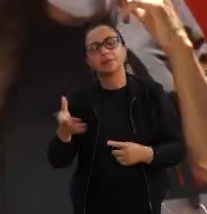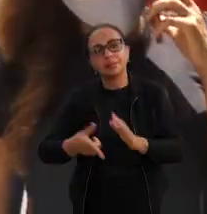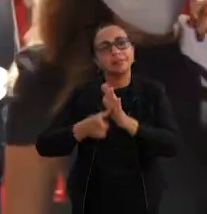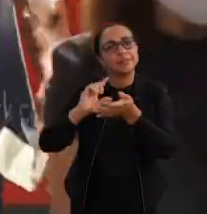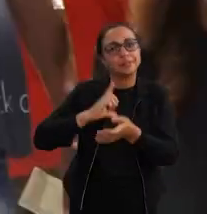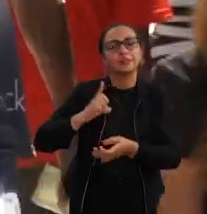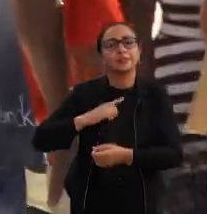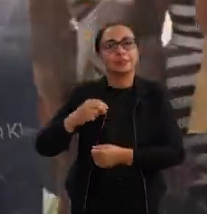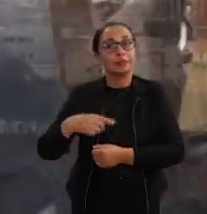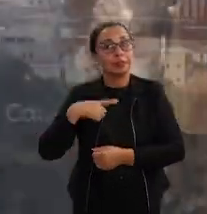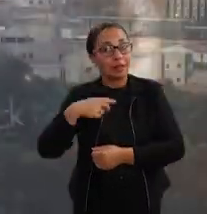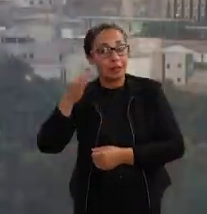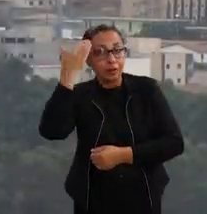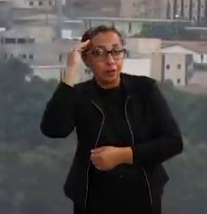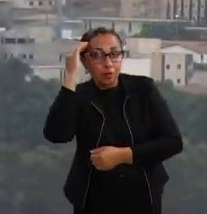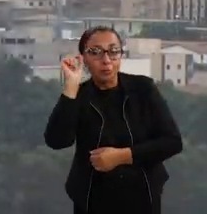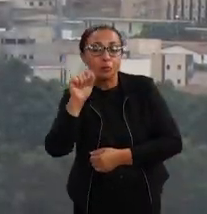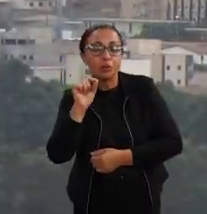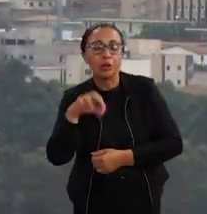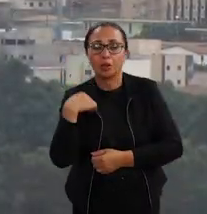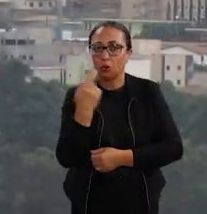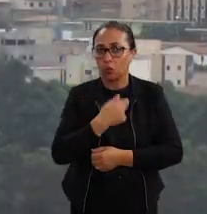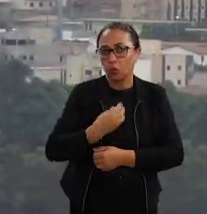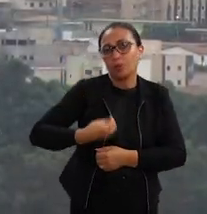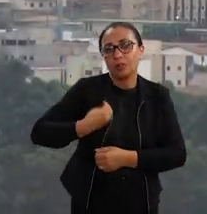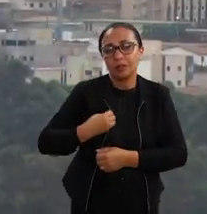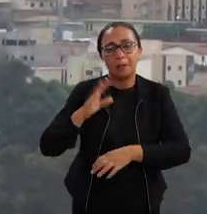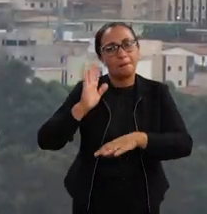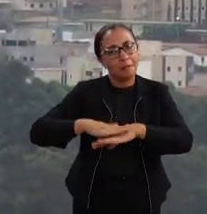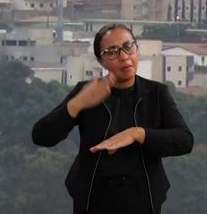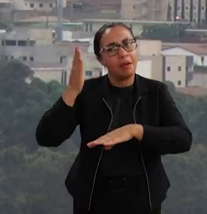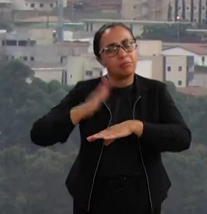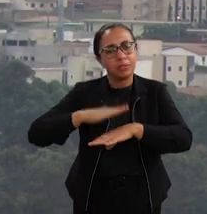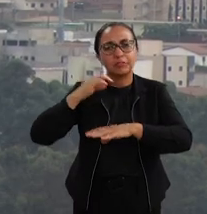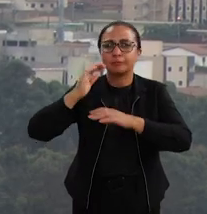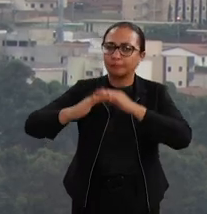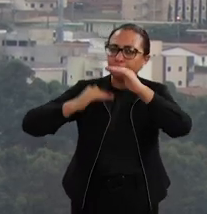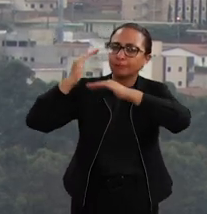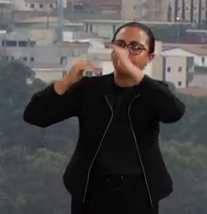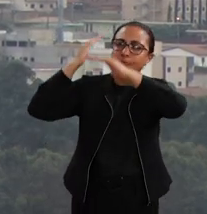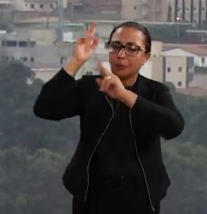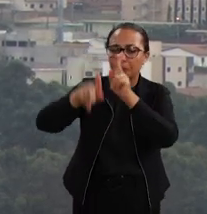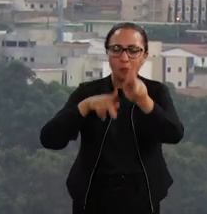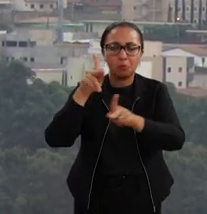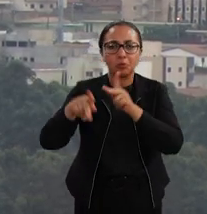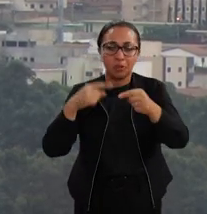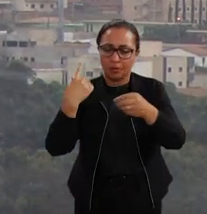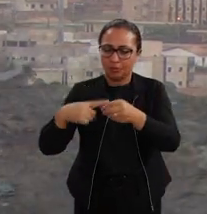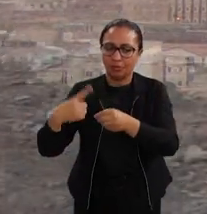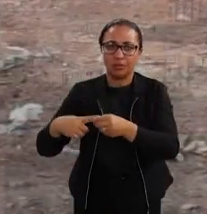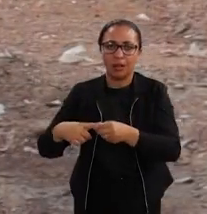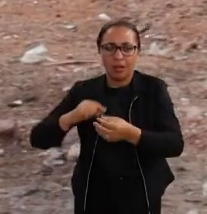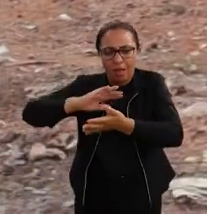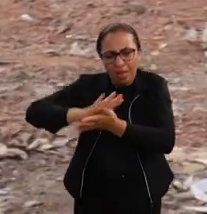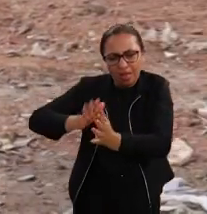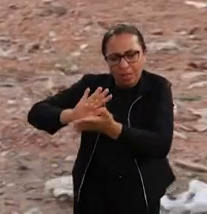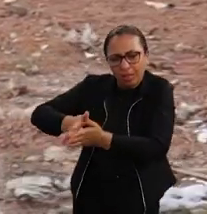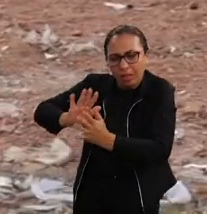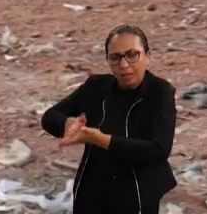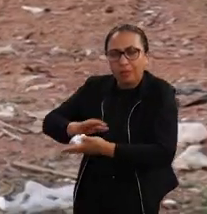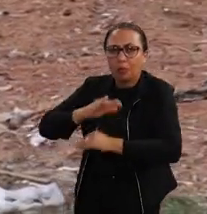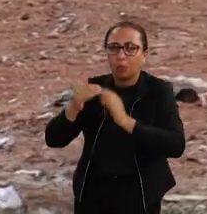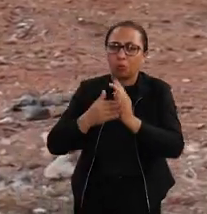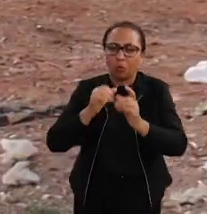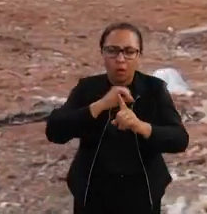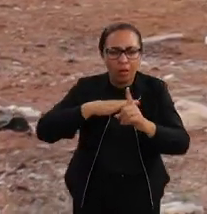é a gente ter a consciência de que estamos cada vez mais crescendo as populações, crescendo as cidades, destruindo, acabando com